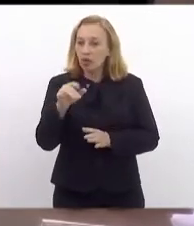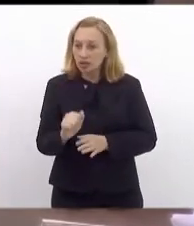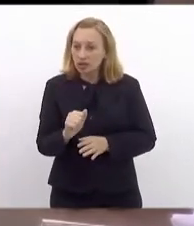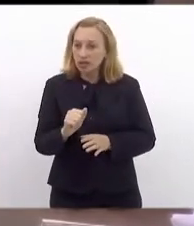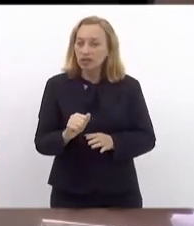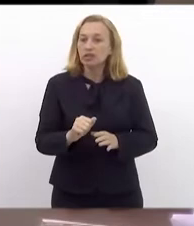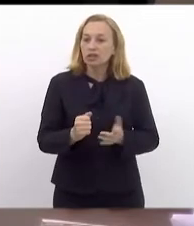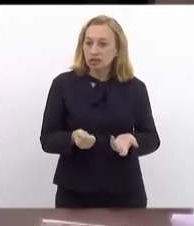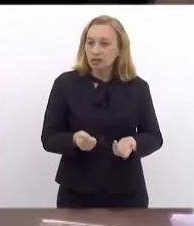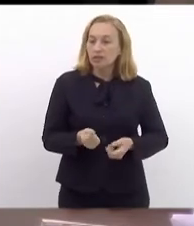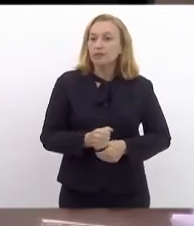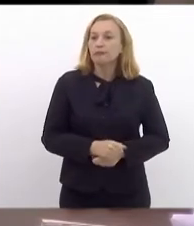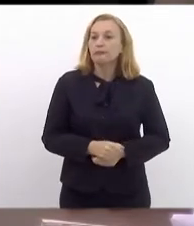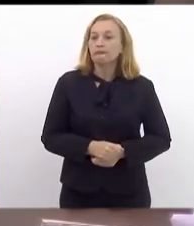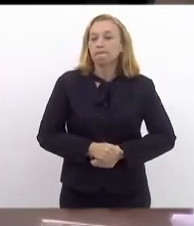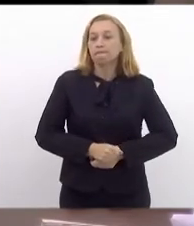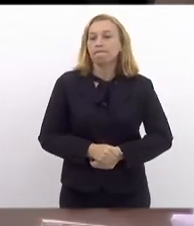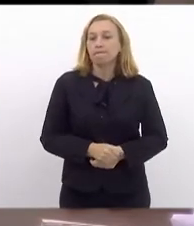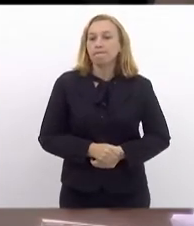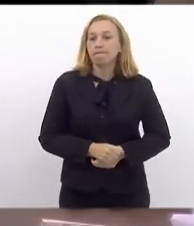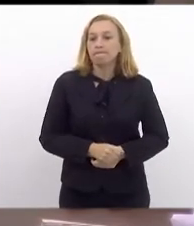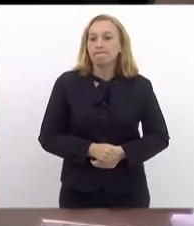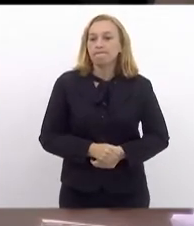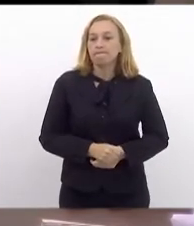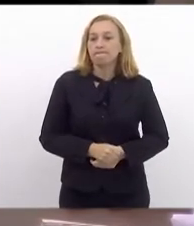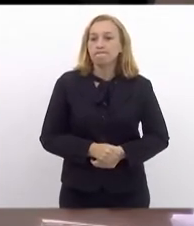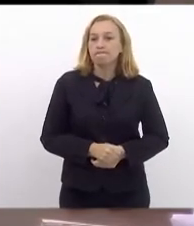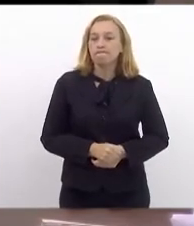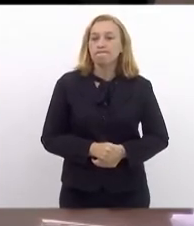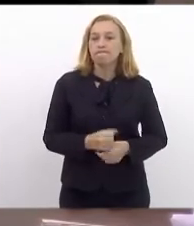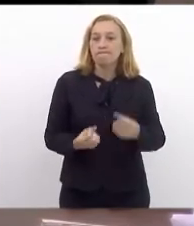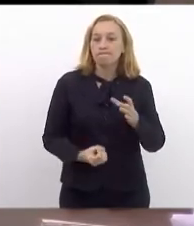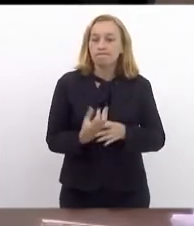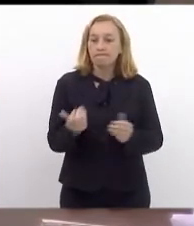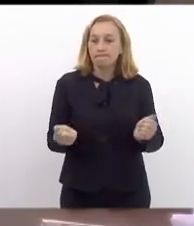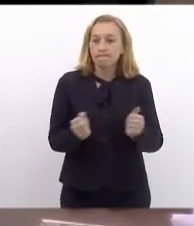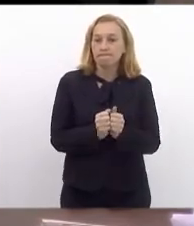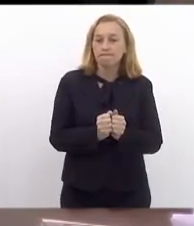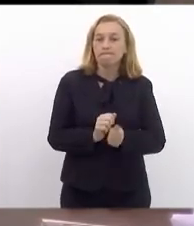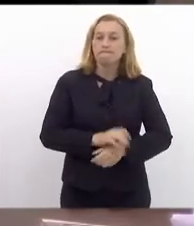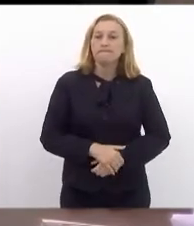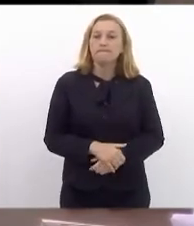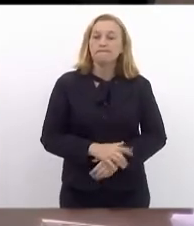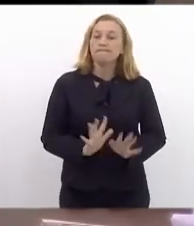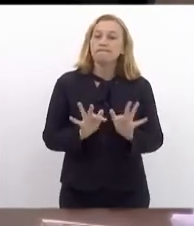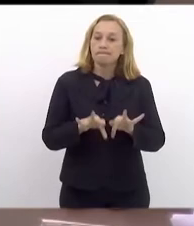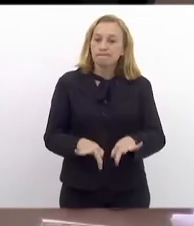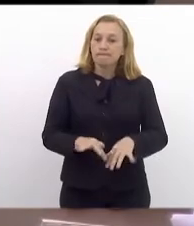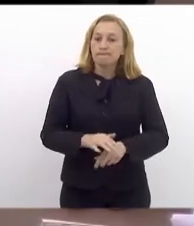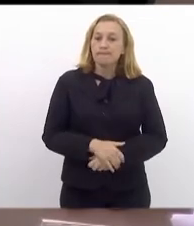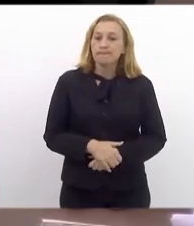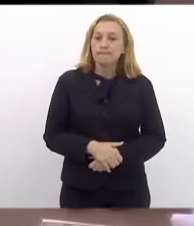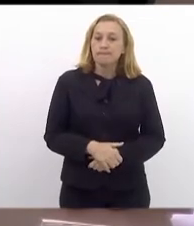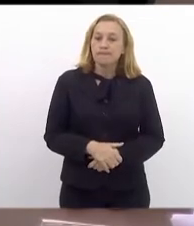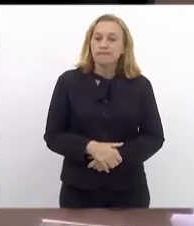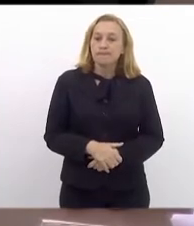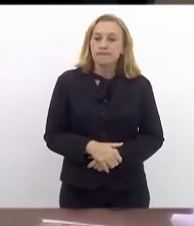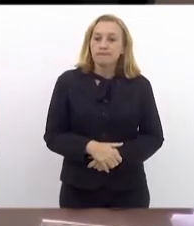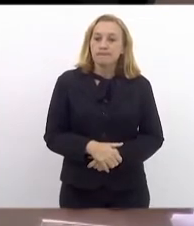a lei da moda traz a confecção junto por fim